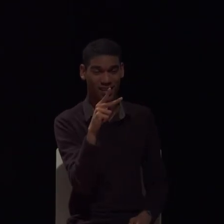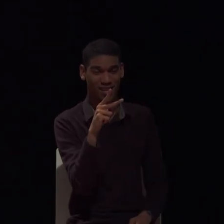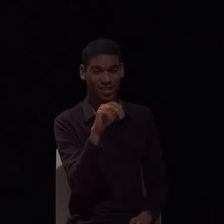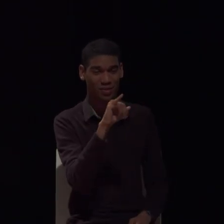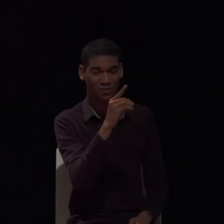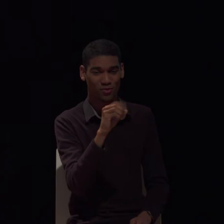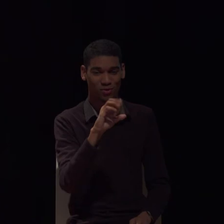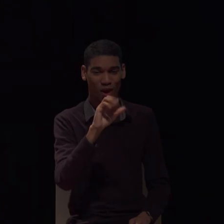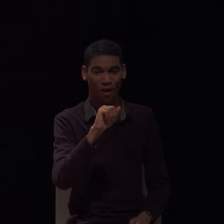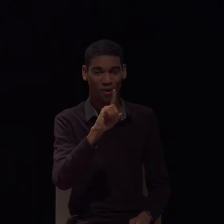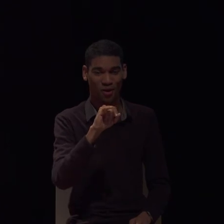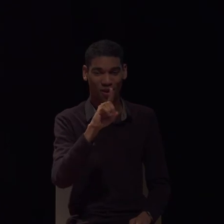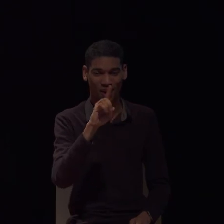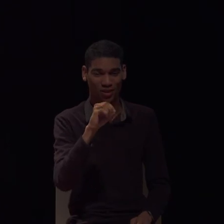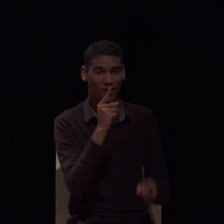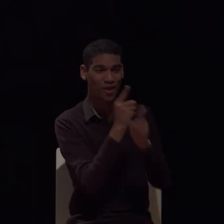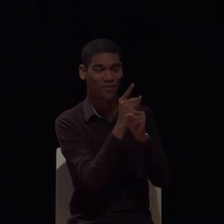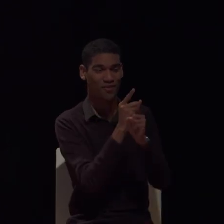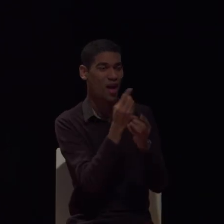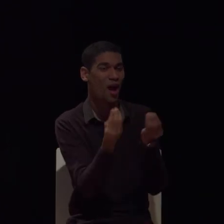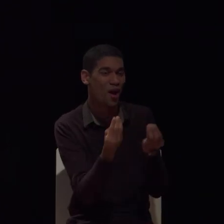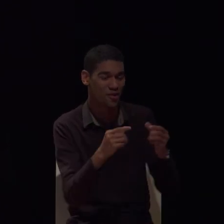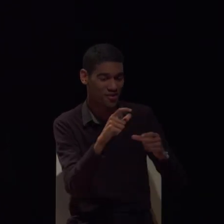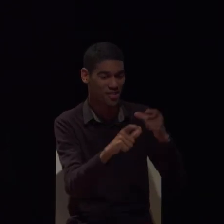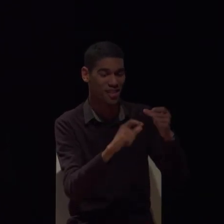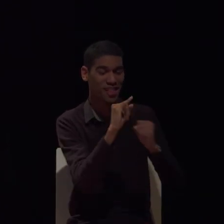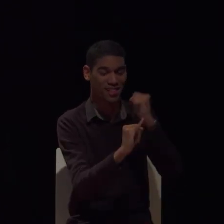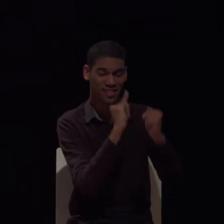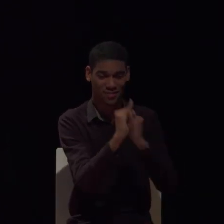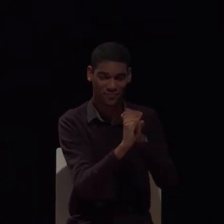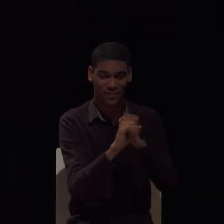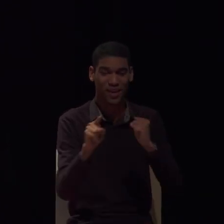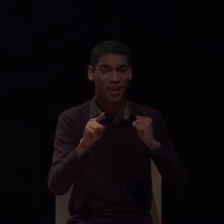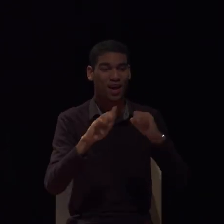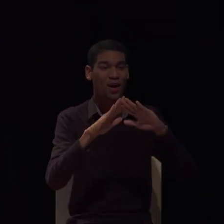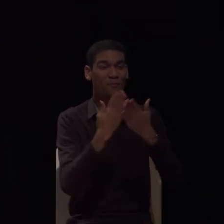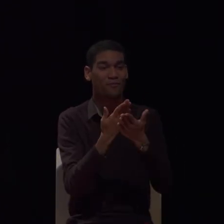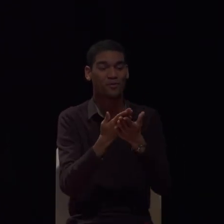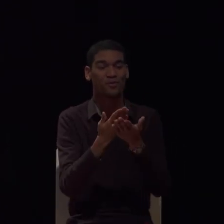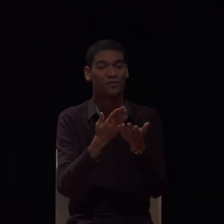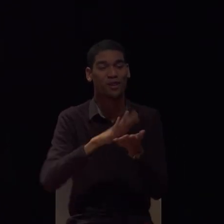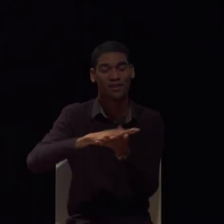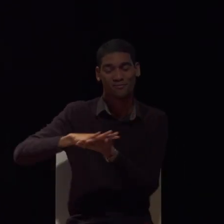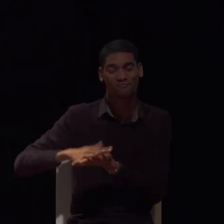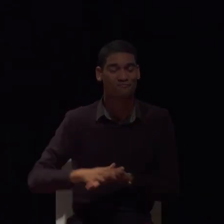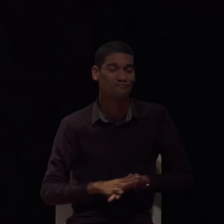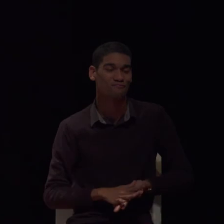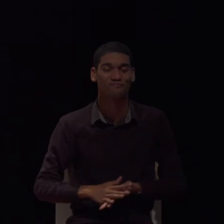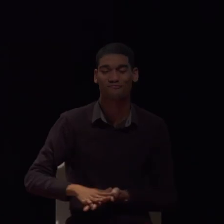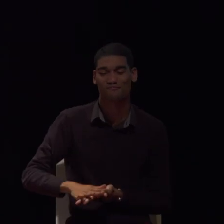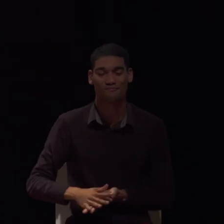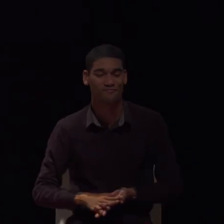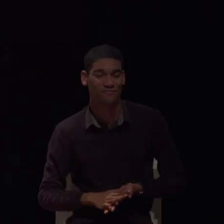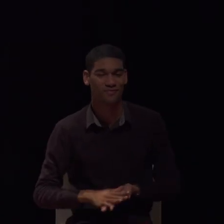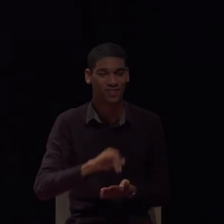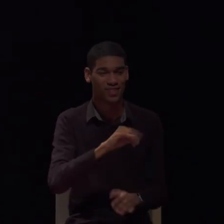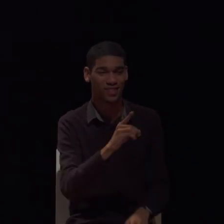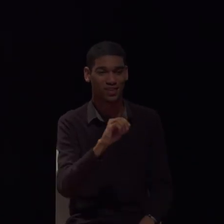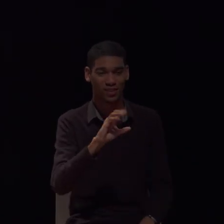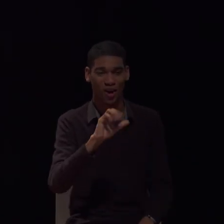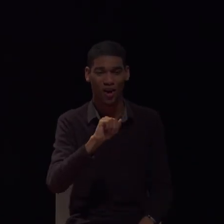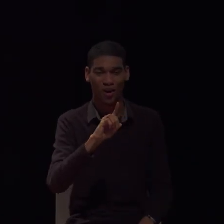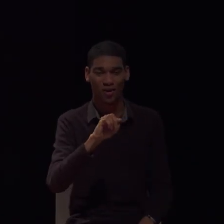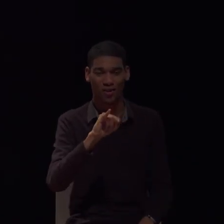que é uma escola de samba né o joão cândido é um dos fundadores do